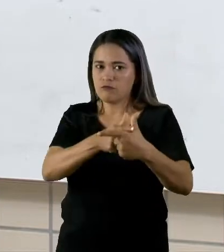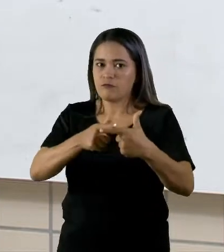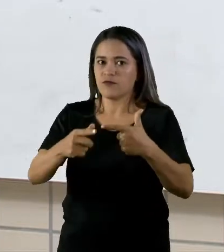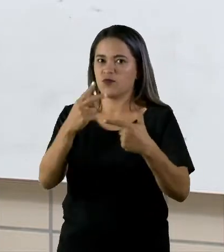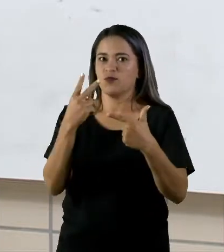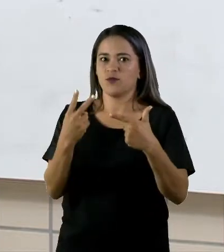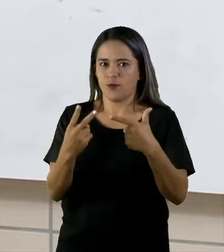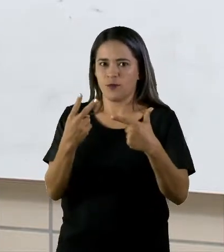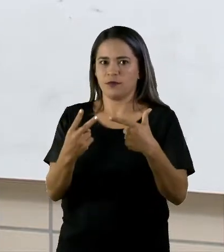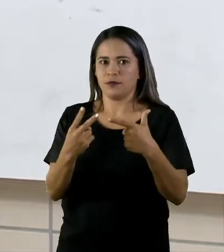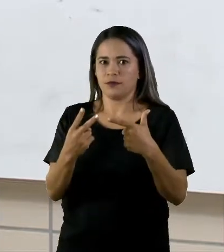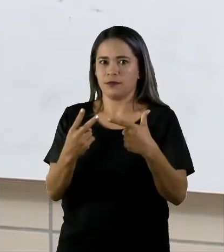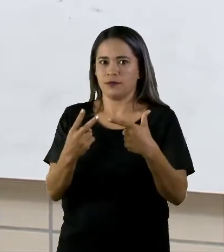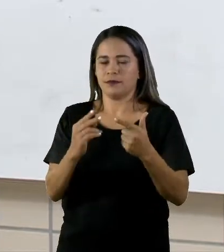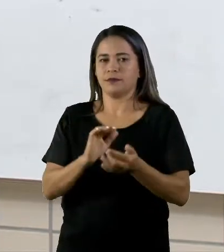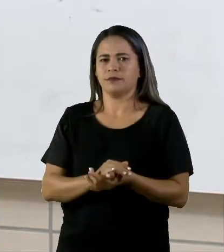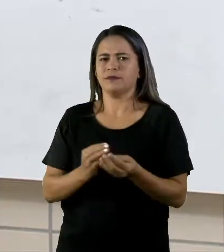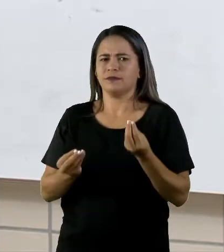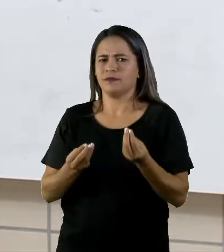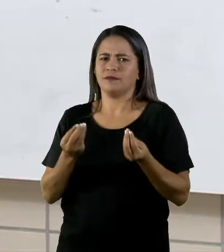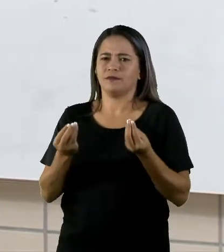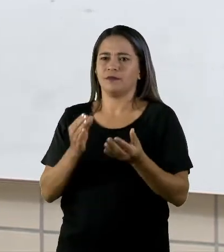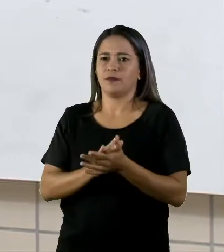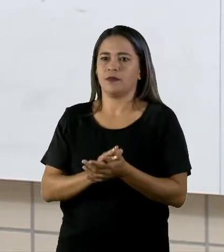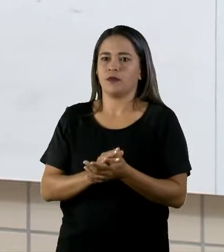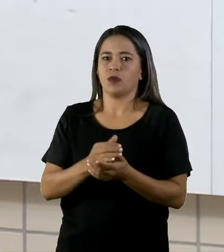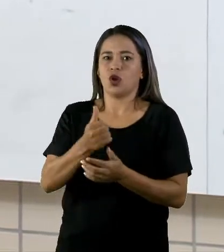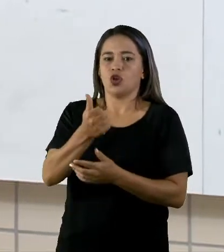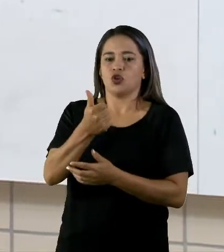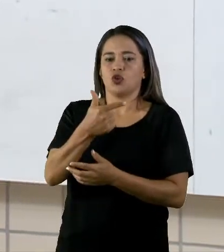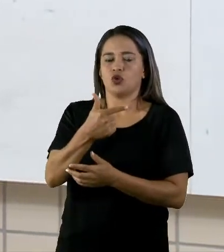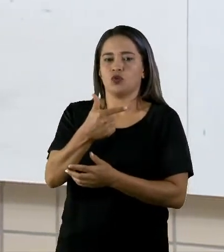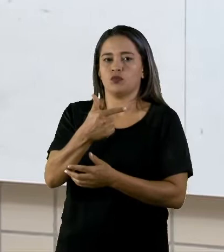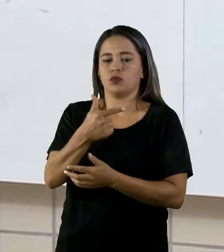2. Como assim? Olha só,